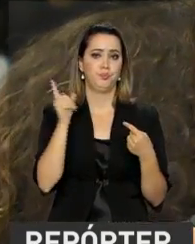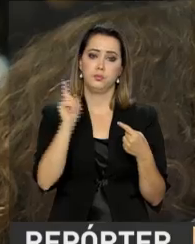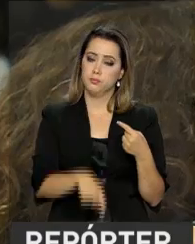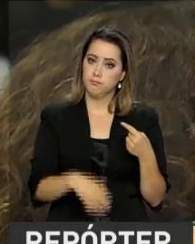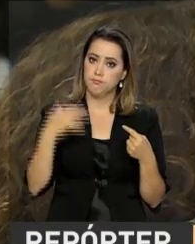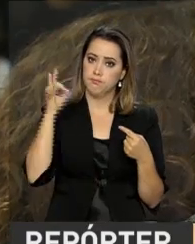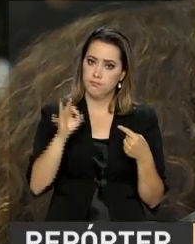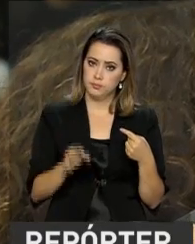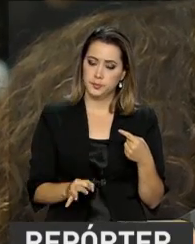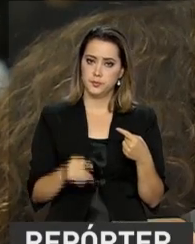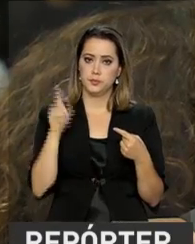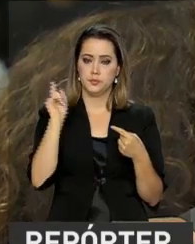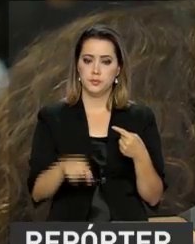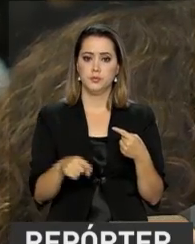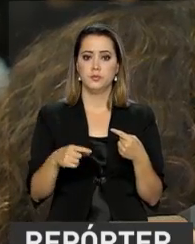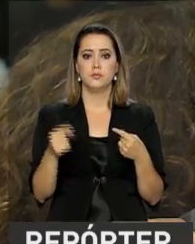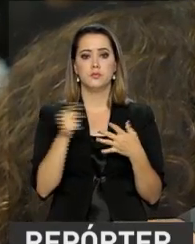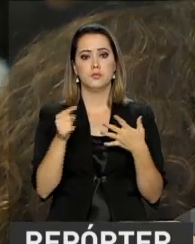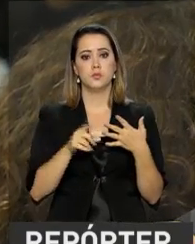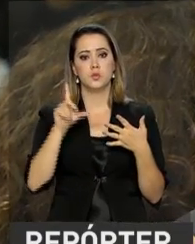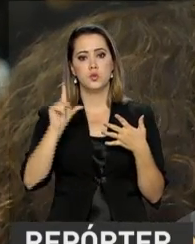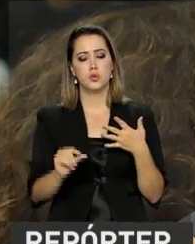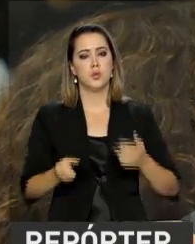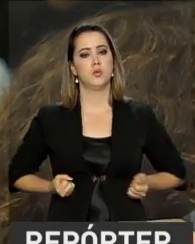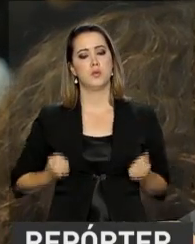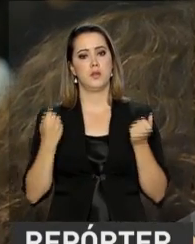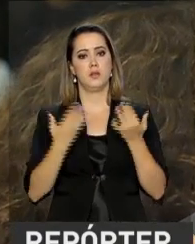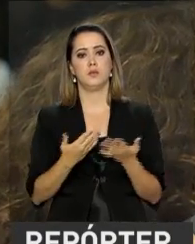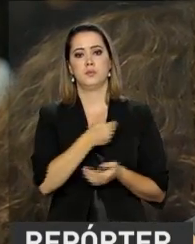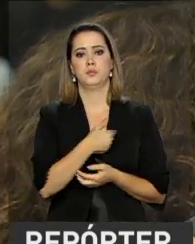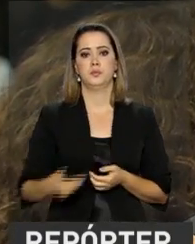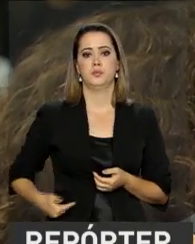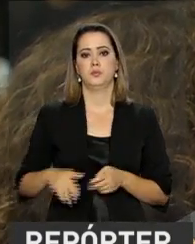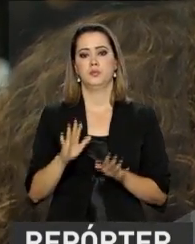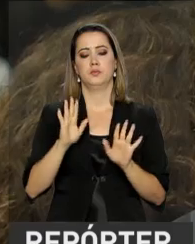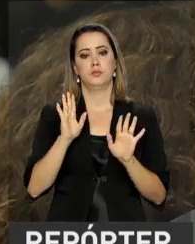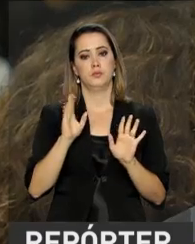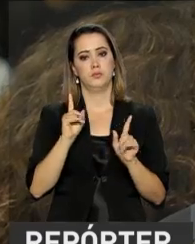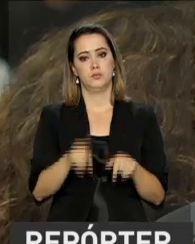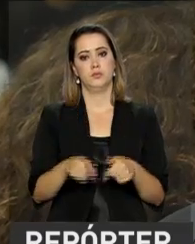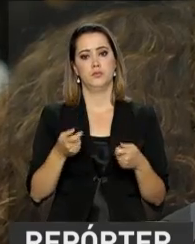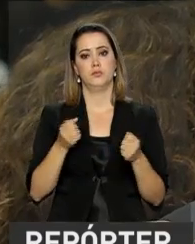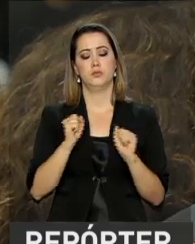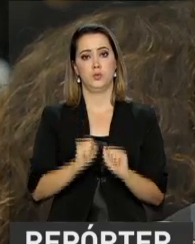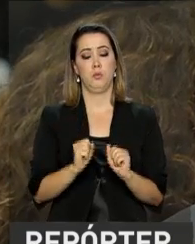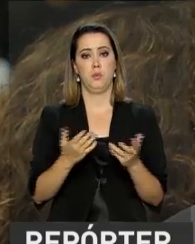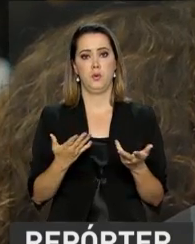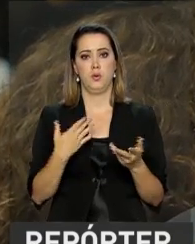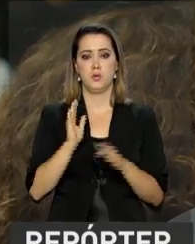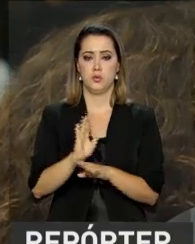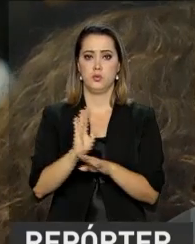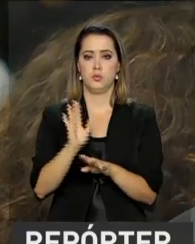claramente é um uma uma medida de redução de despesas né de modo a a né digamos